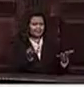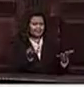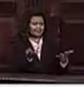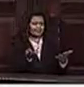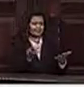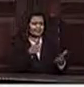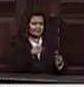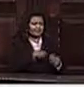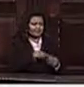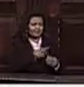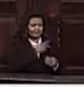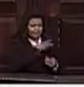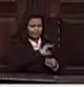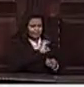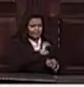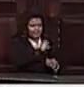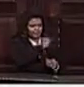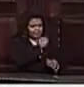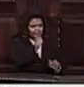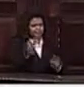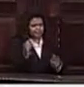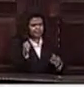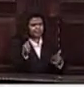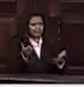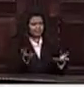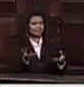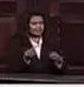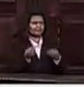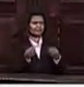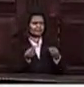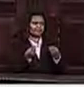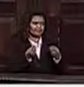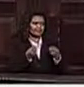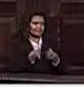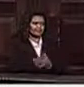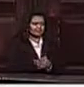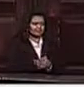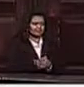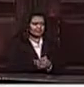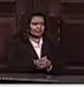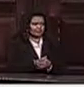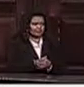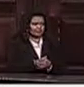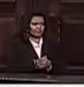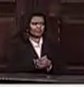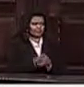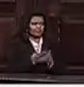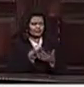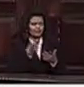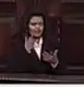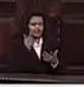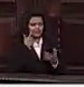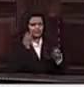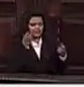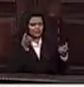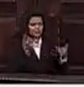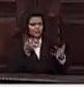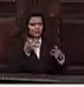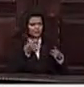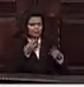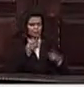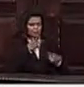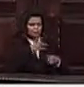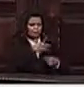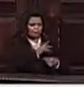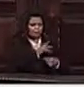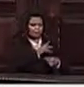1.443 alunos ficaram fora da sala de aula diante desse conflito entre tráfico de drogas